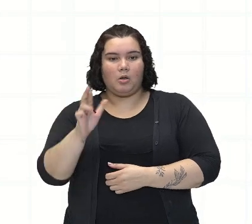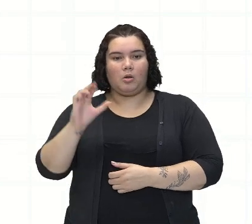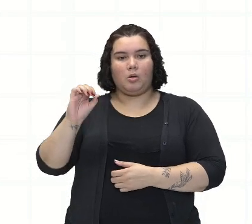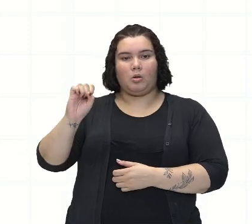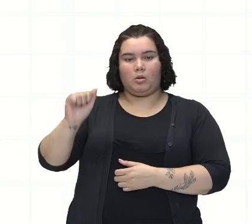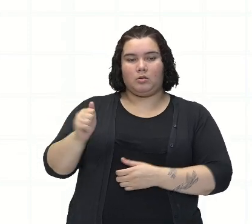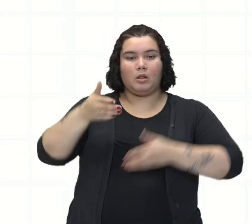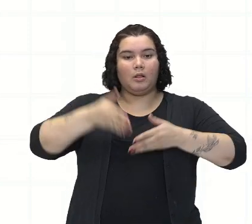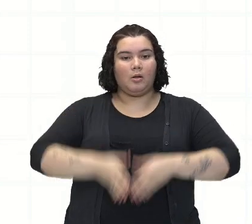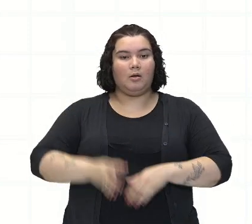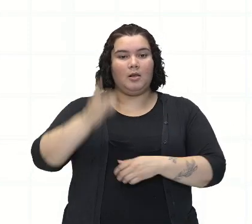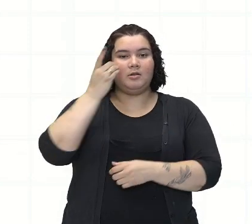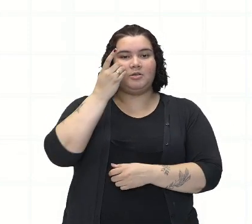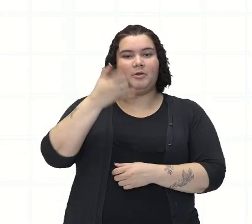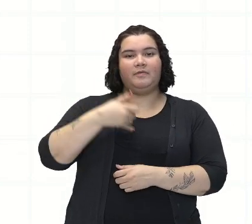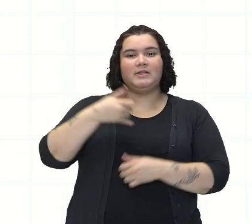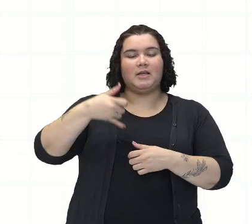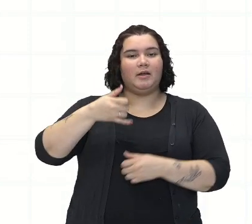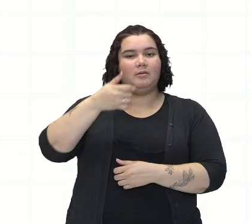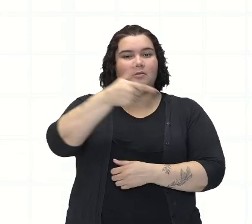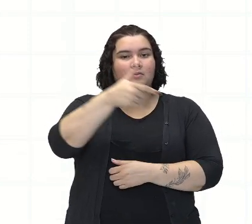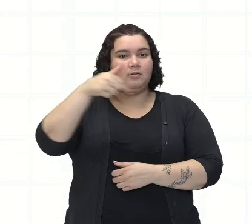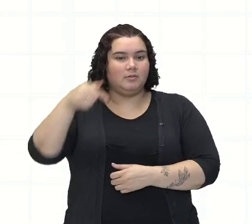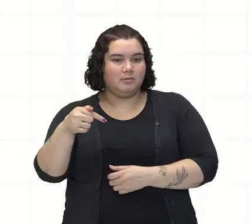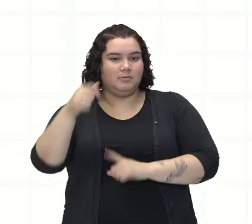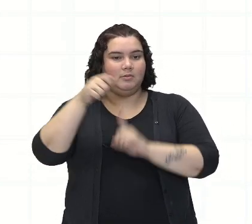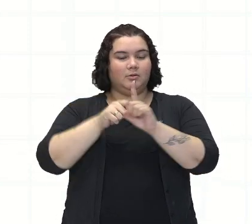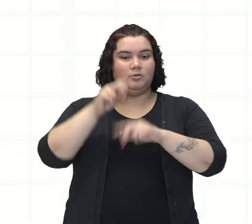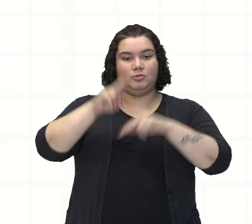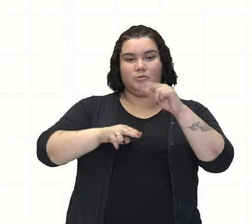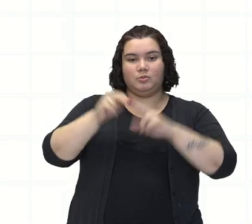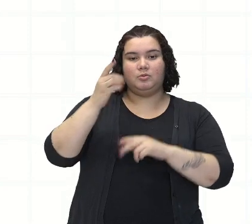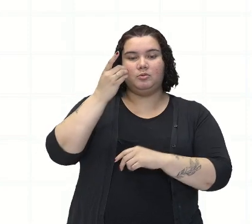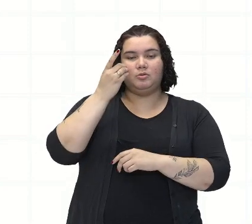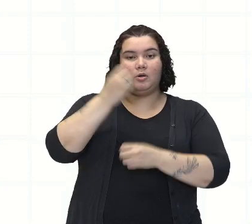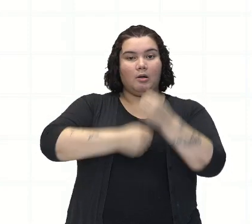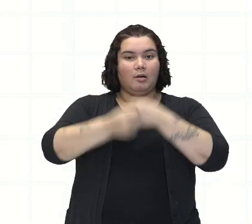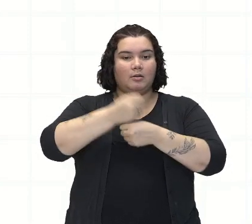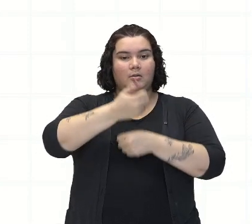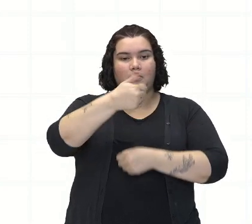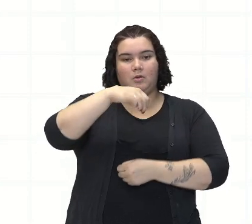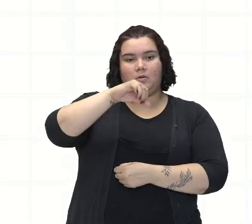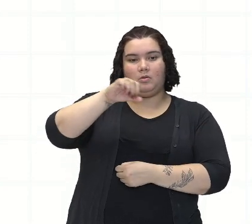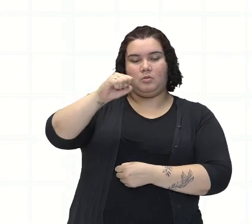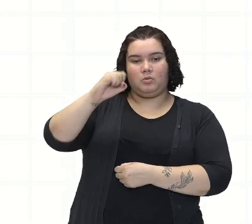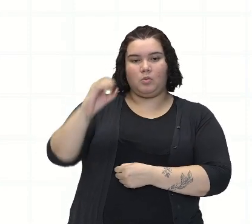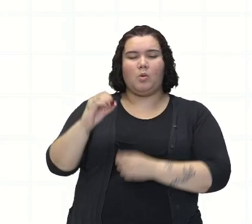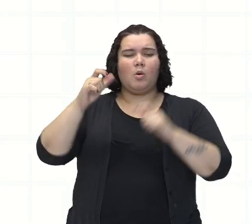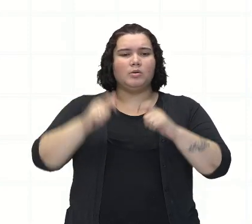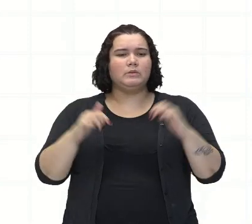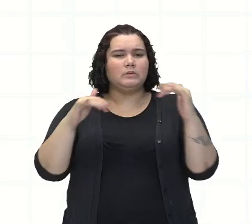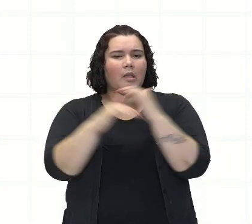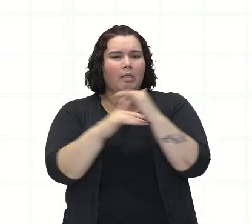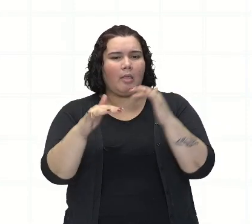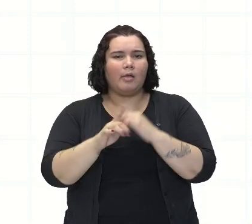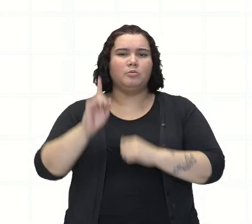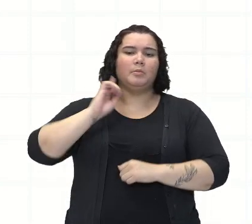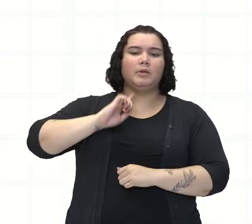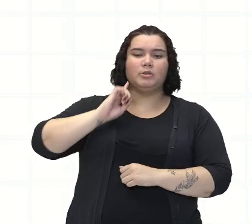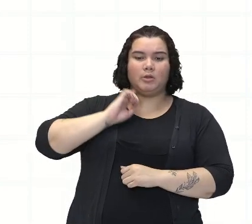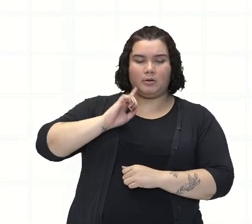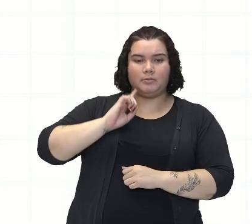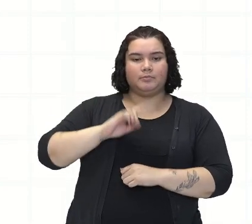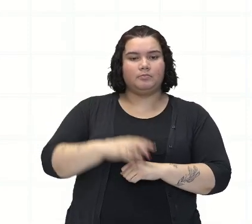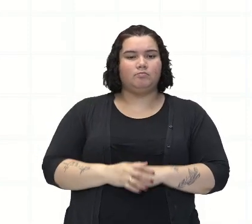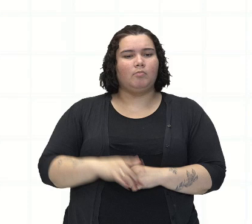de 1908, numa cidadezinha do interior de Minas chamada Cordisburgo. E ele gostava muito de